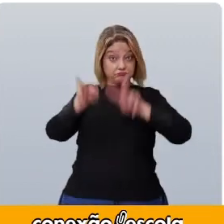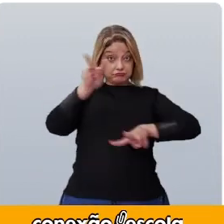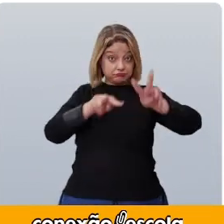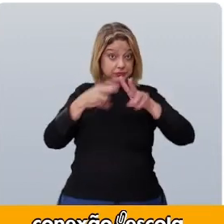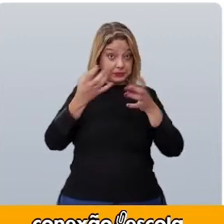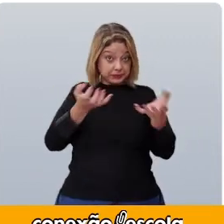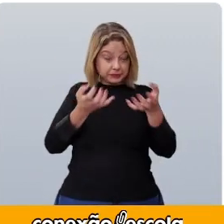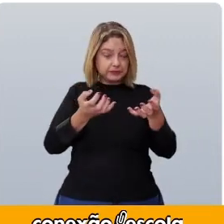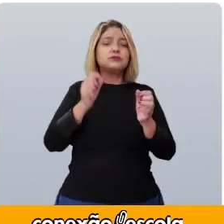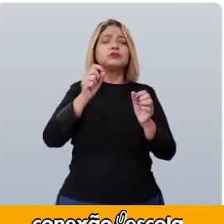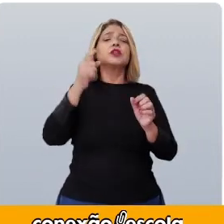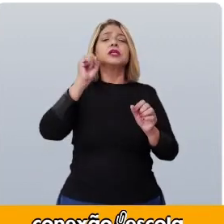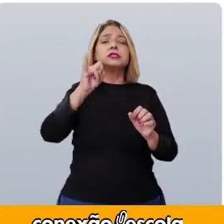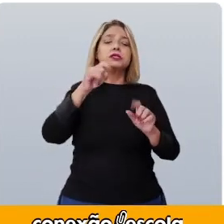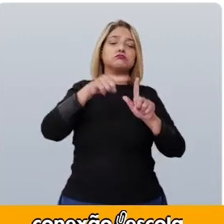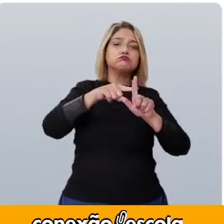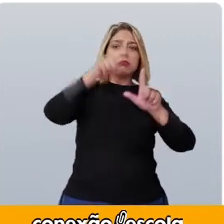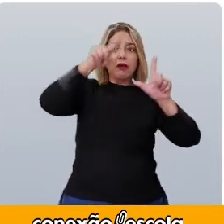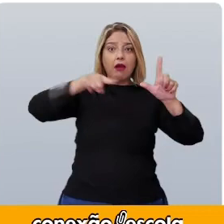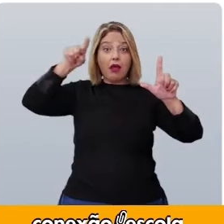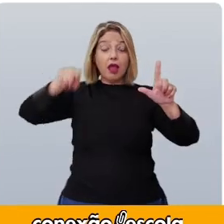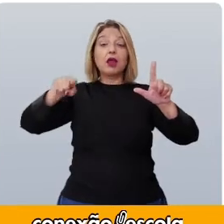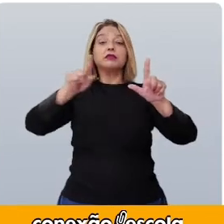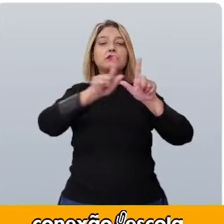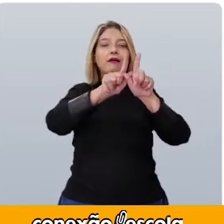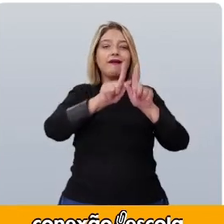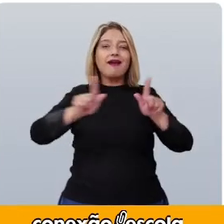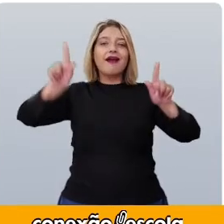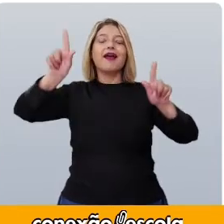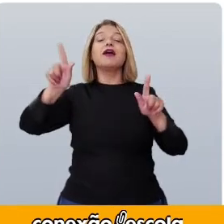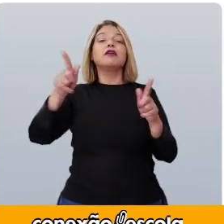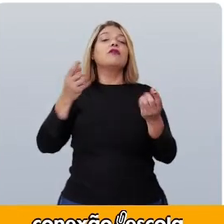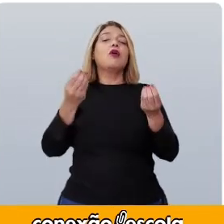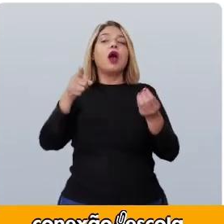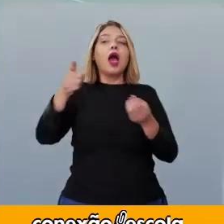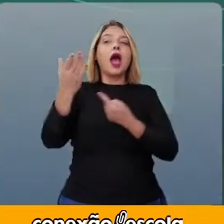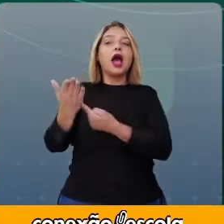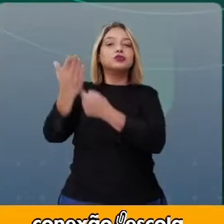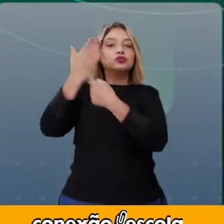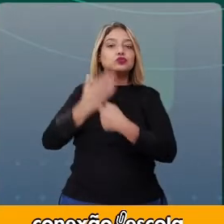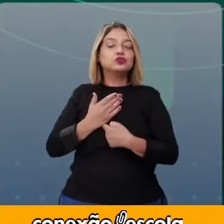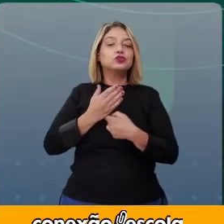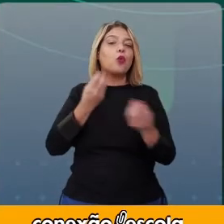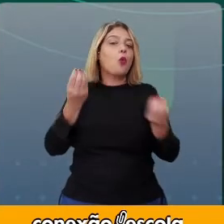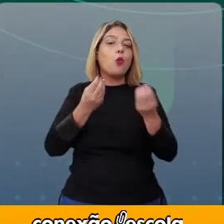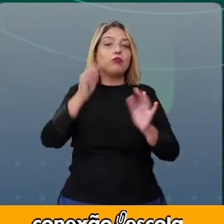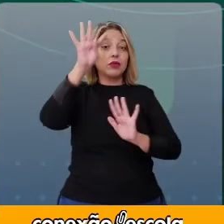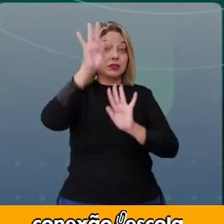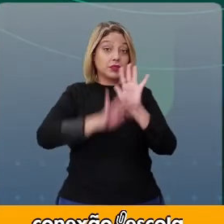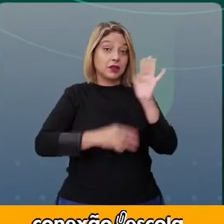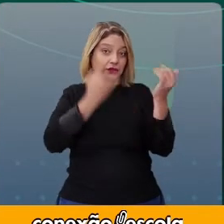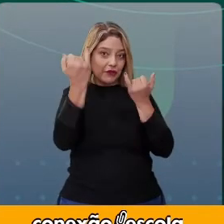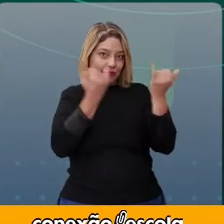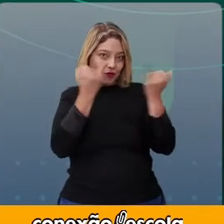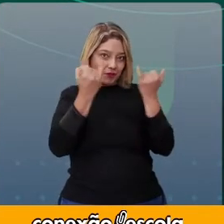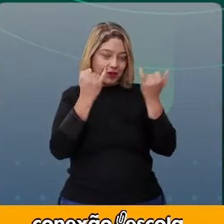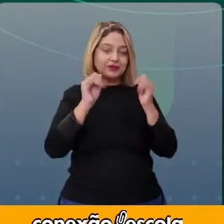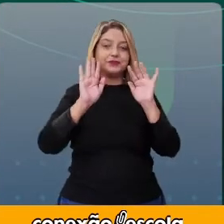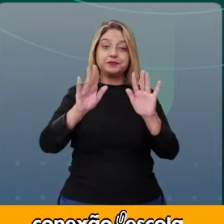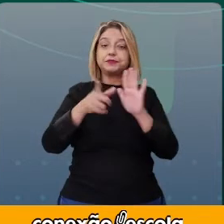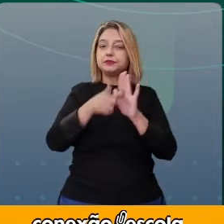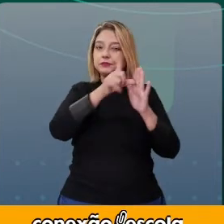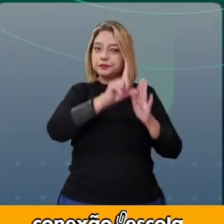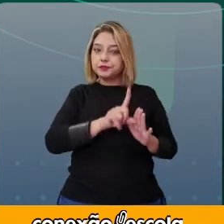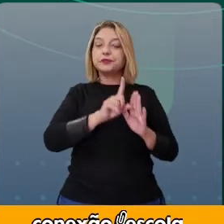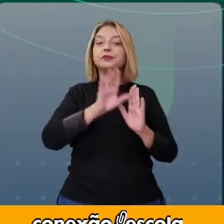os recursos gráficos colaboram para a compreensão dos textos informativos. Então, antes de nós chegarmos